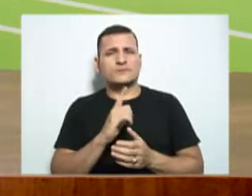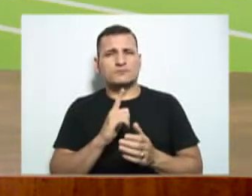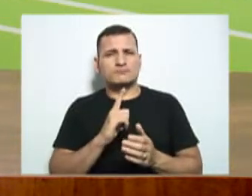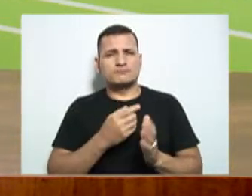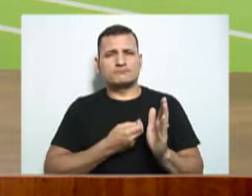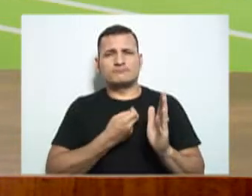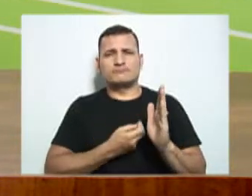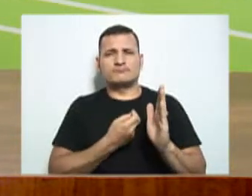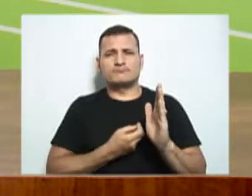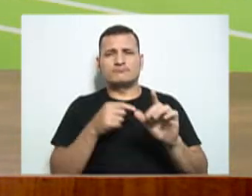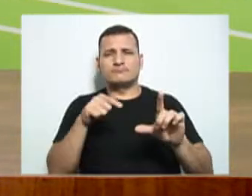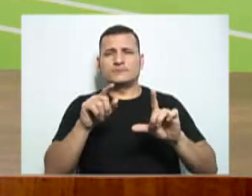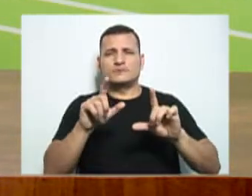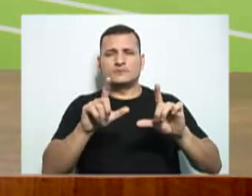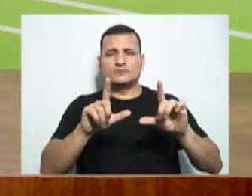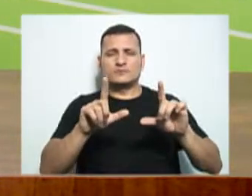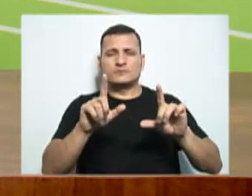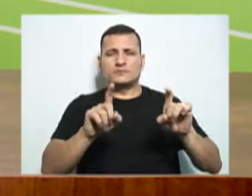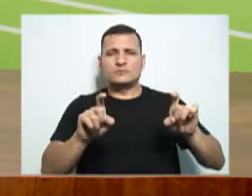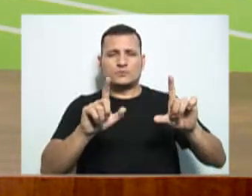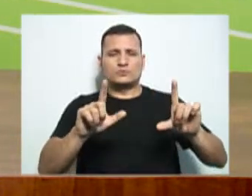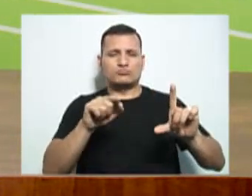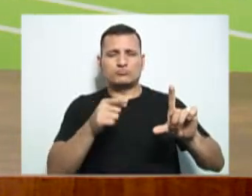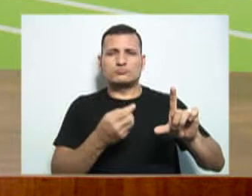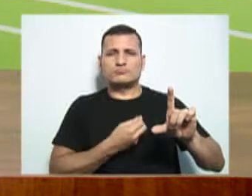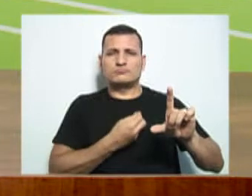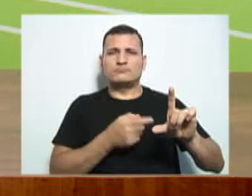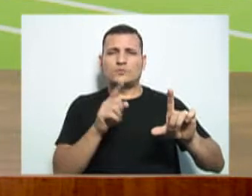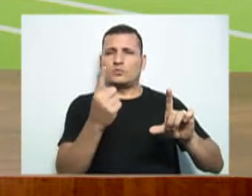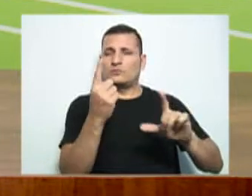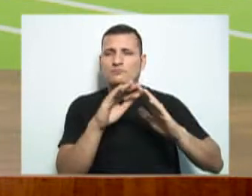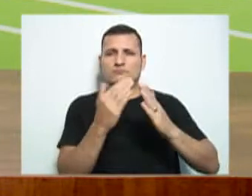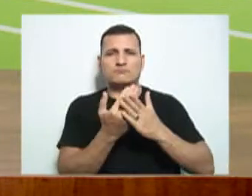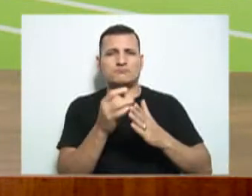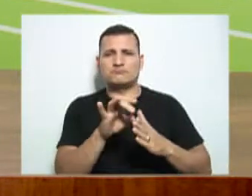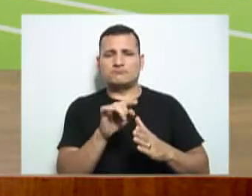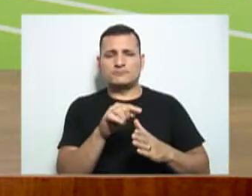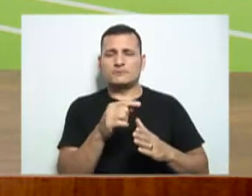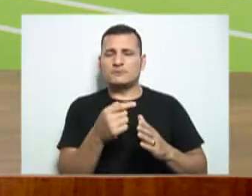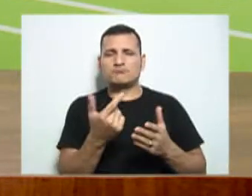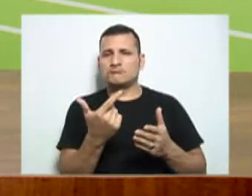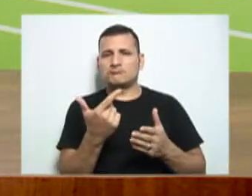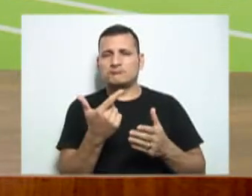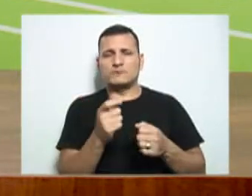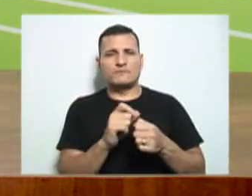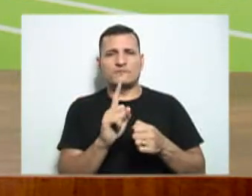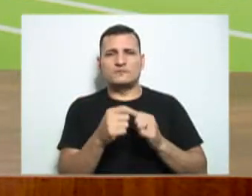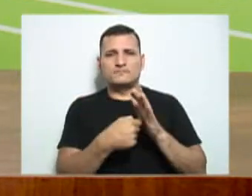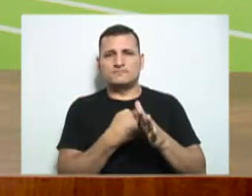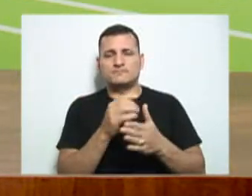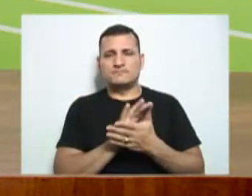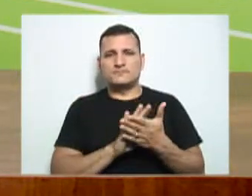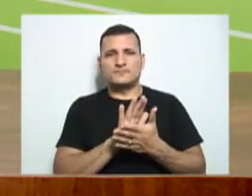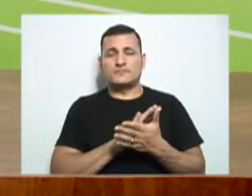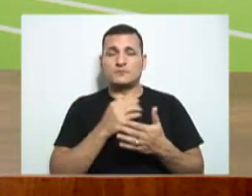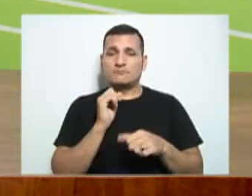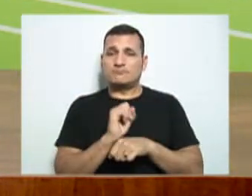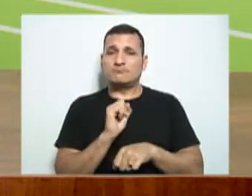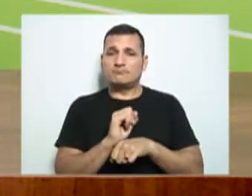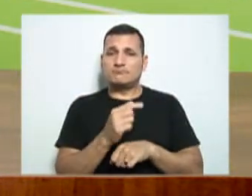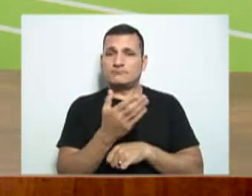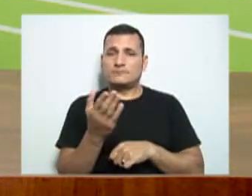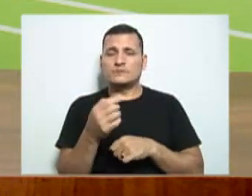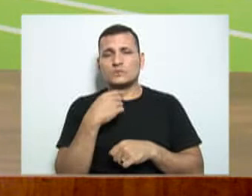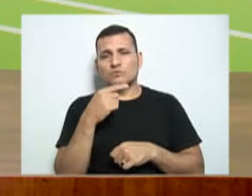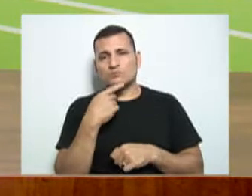escola que participou, mas não fez nenhum questionamento e estamos aqui aguardando as perguntas e as dúvidas de vocês.